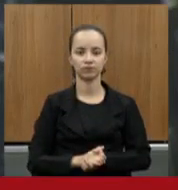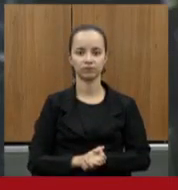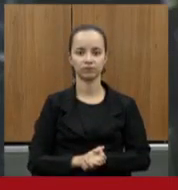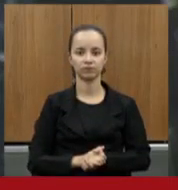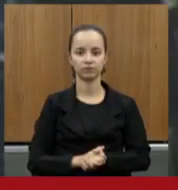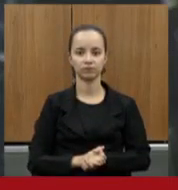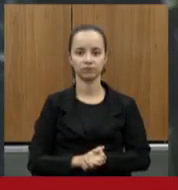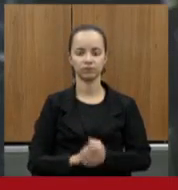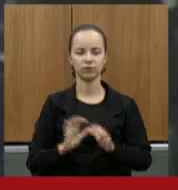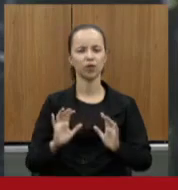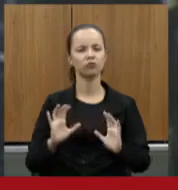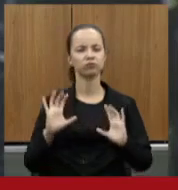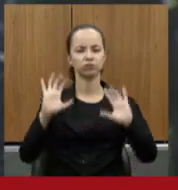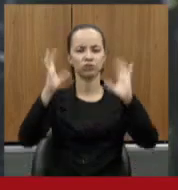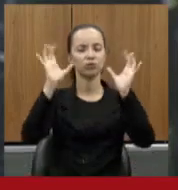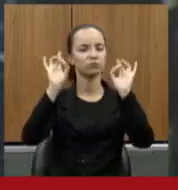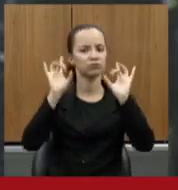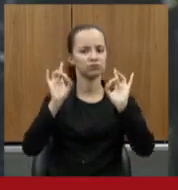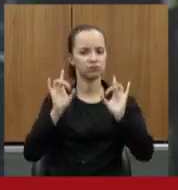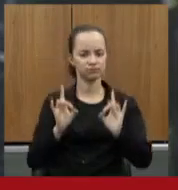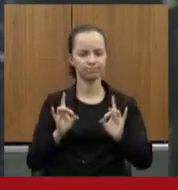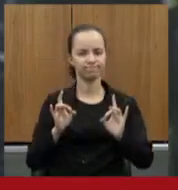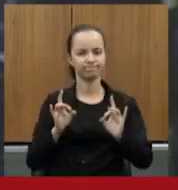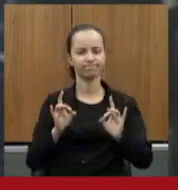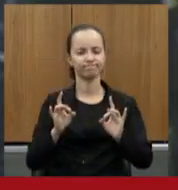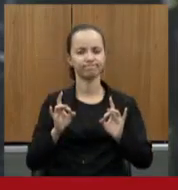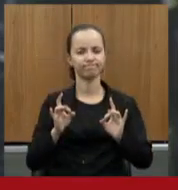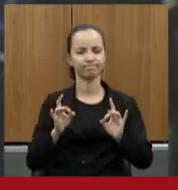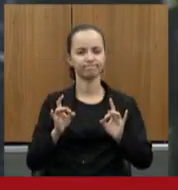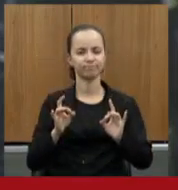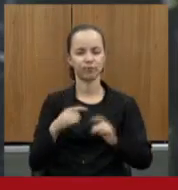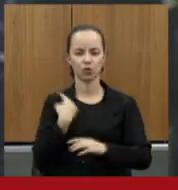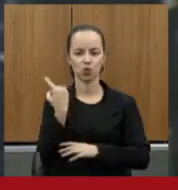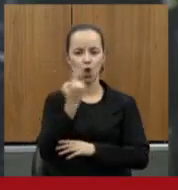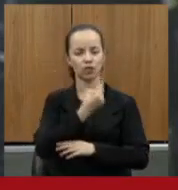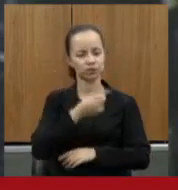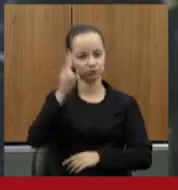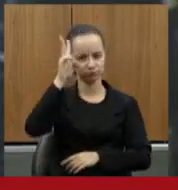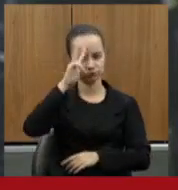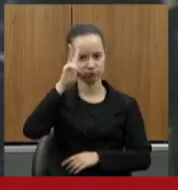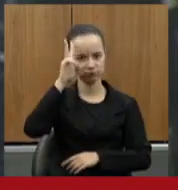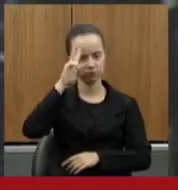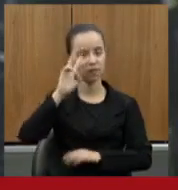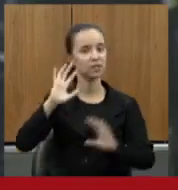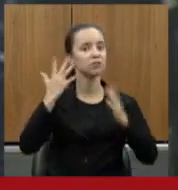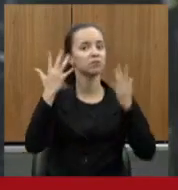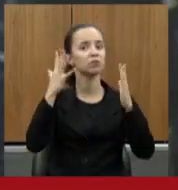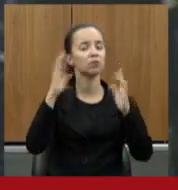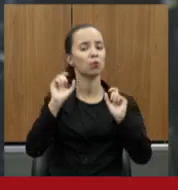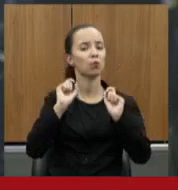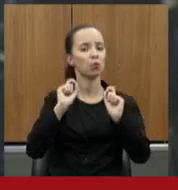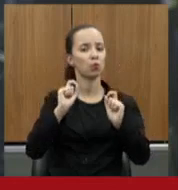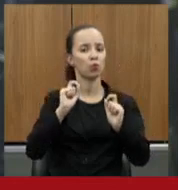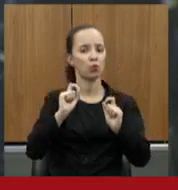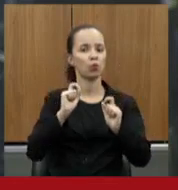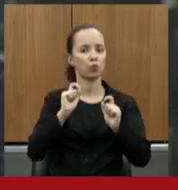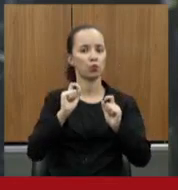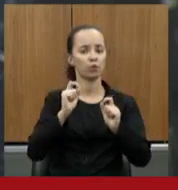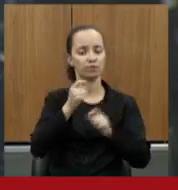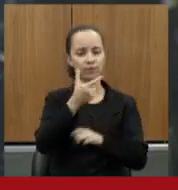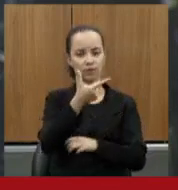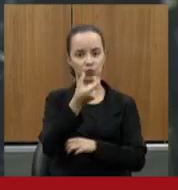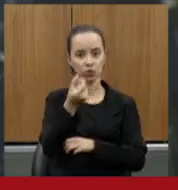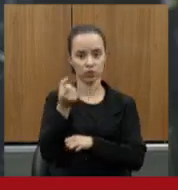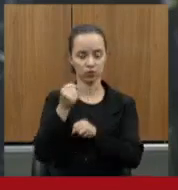O solene reencontro cívico que aqui realizamos para celebrar a passagem dos